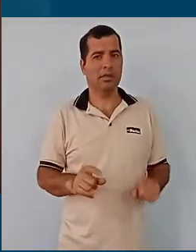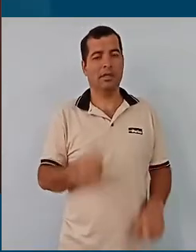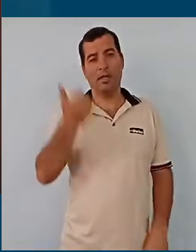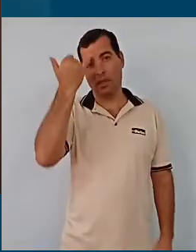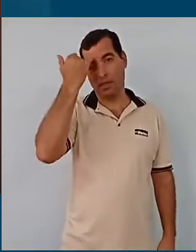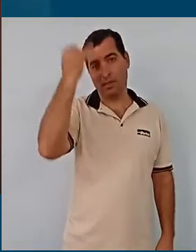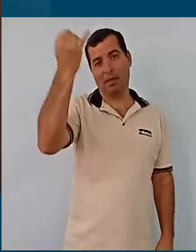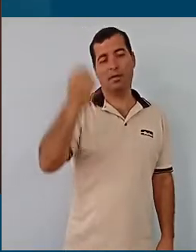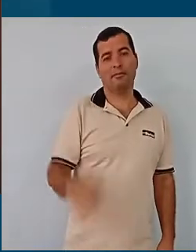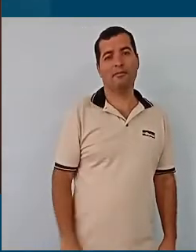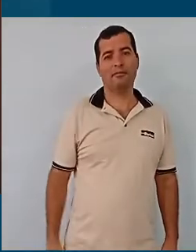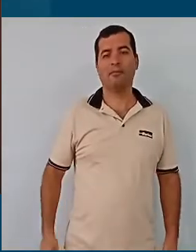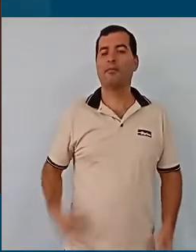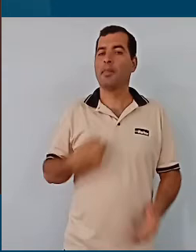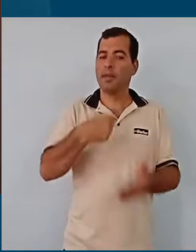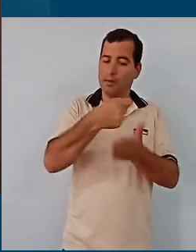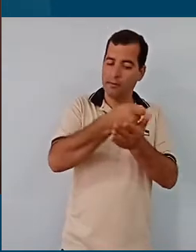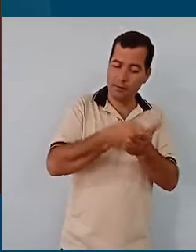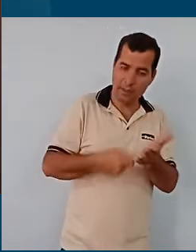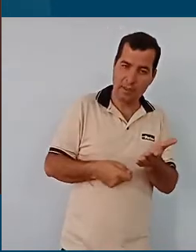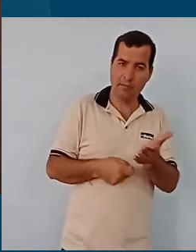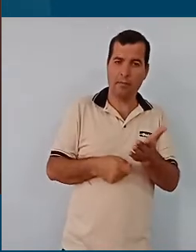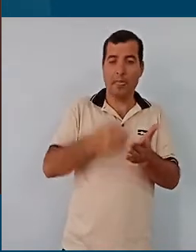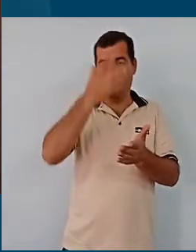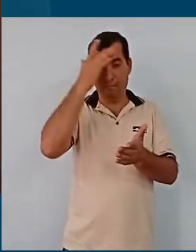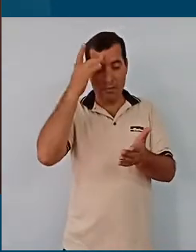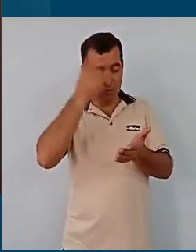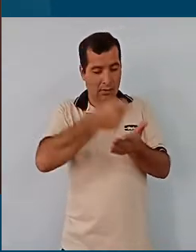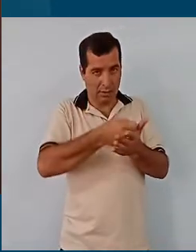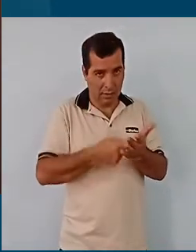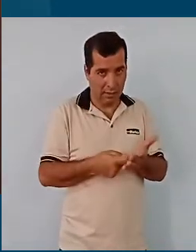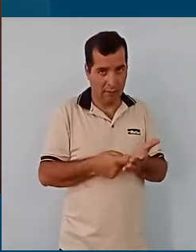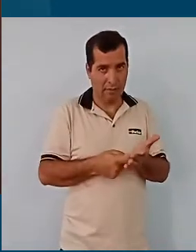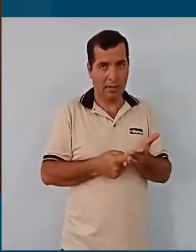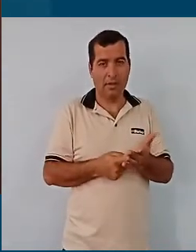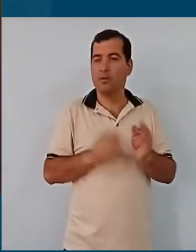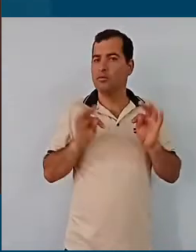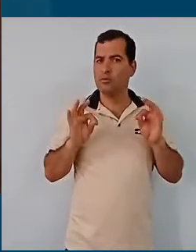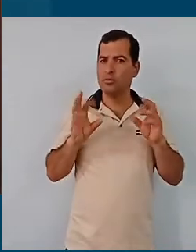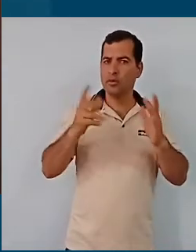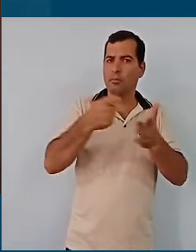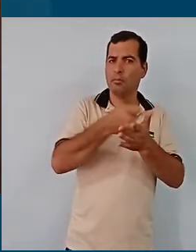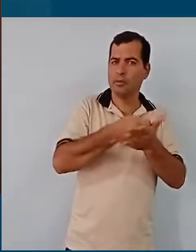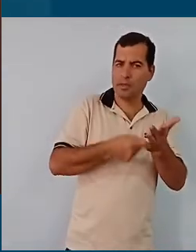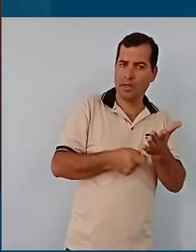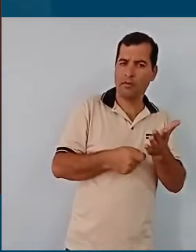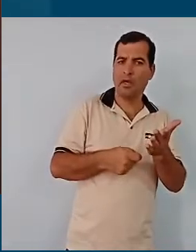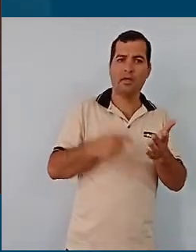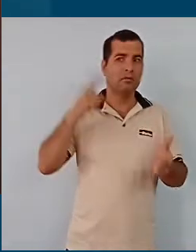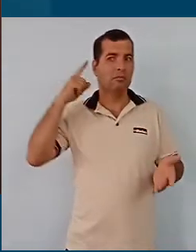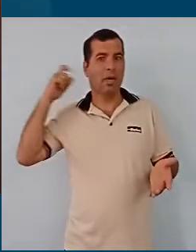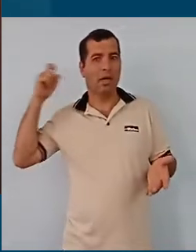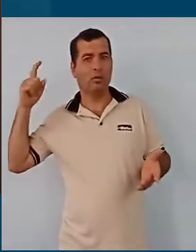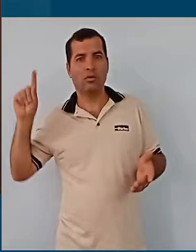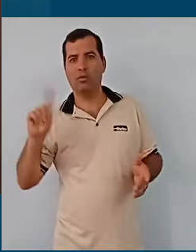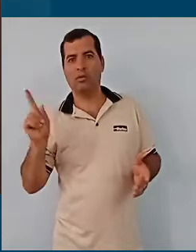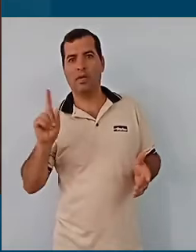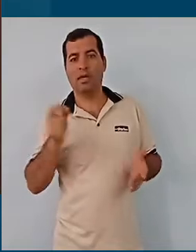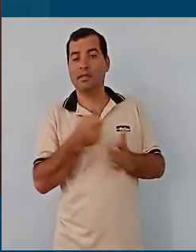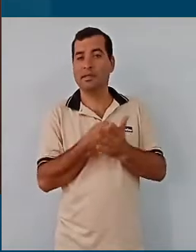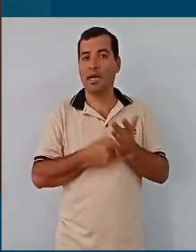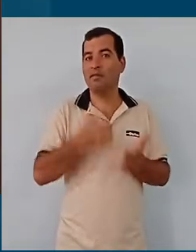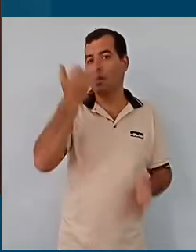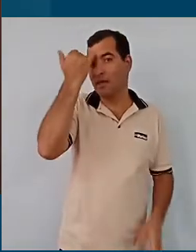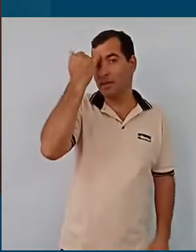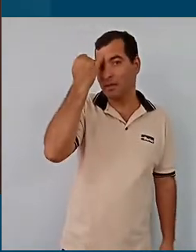E quando eu escrevo, e quando alguém escreve, as pessoas não escrevem sons, as pessoas escrevem